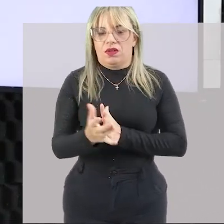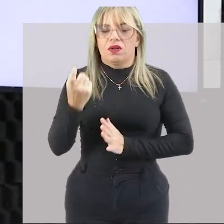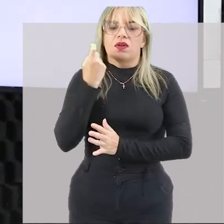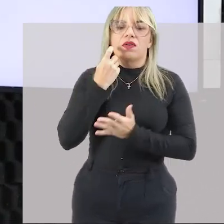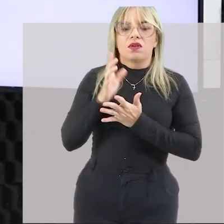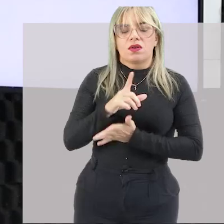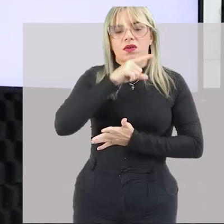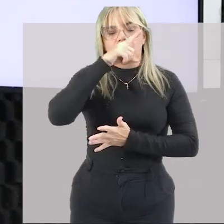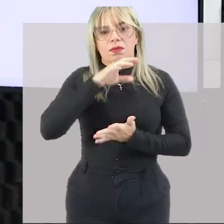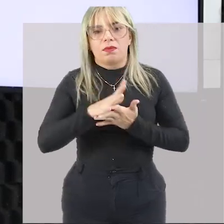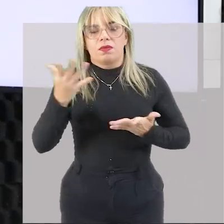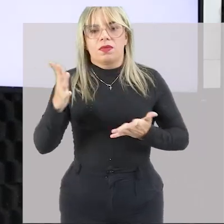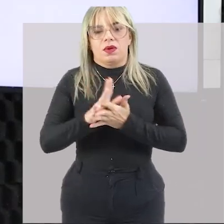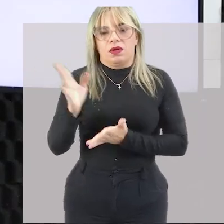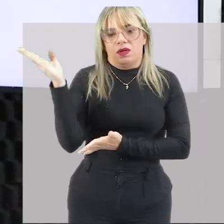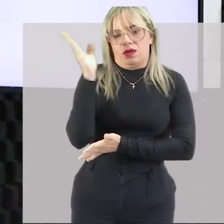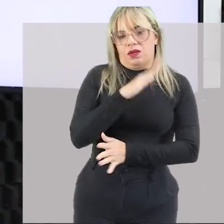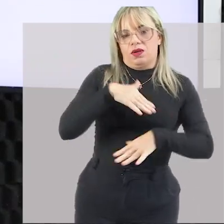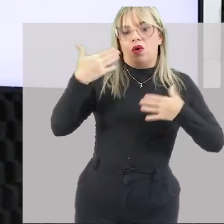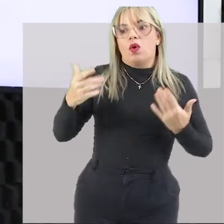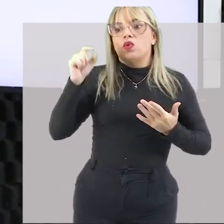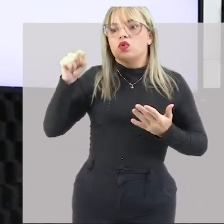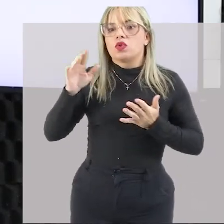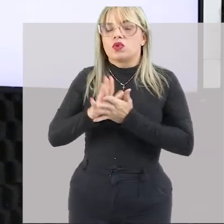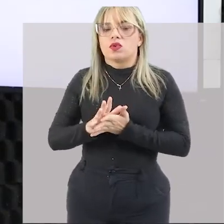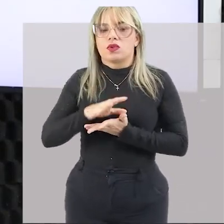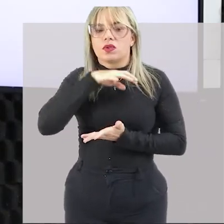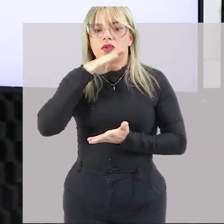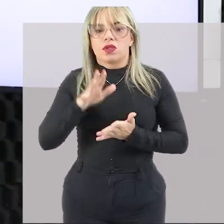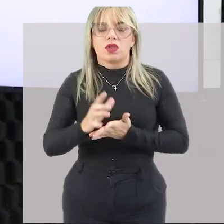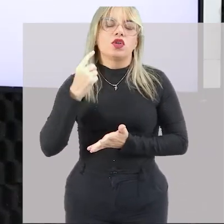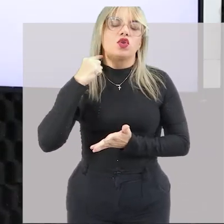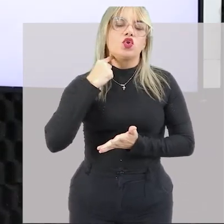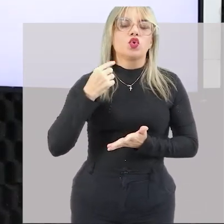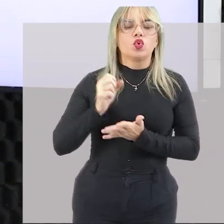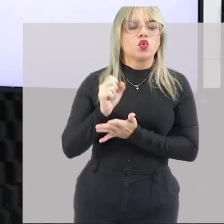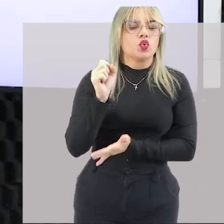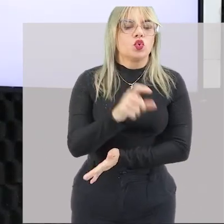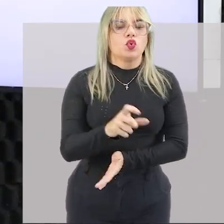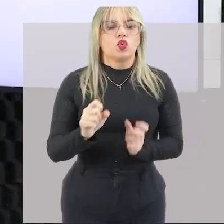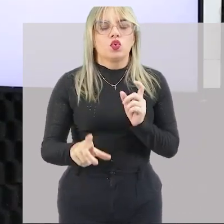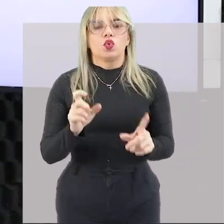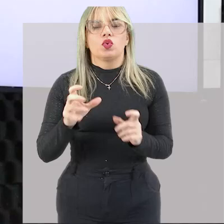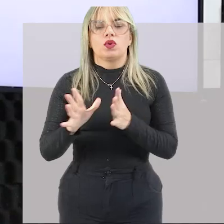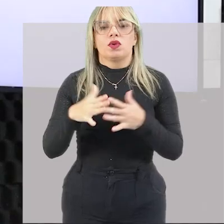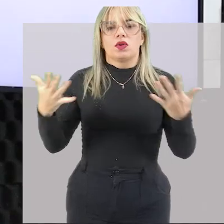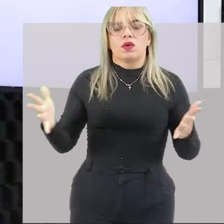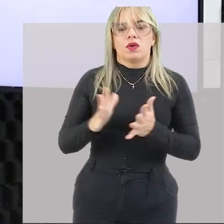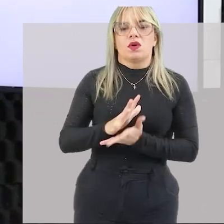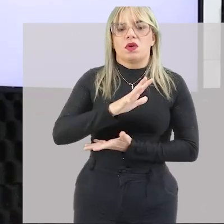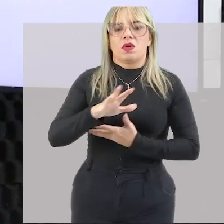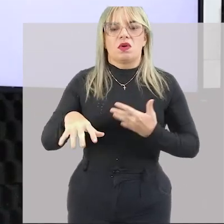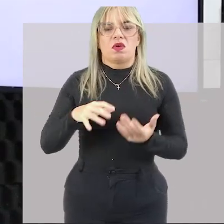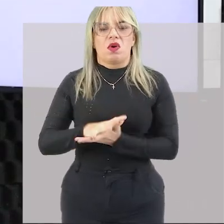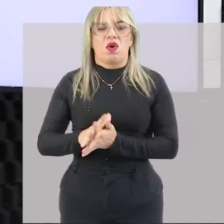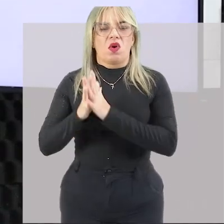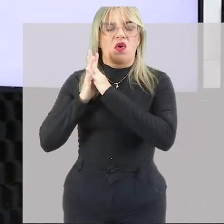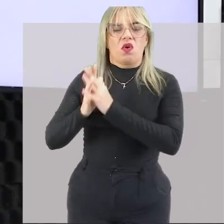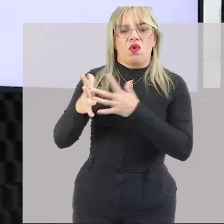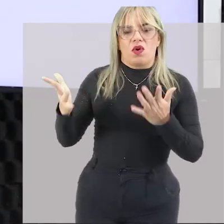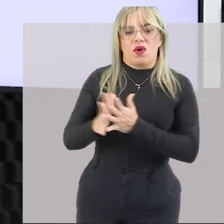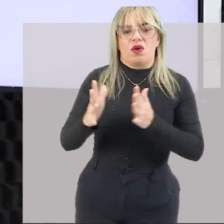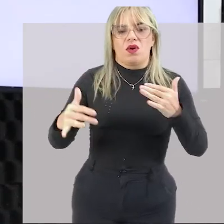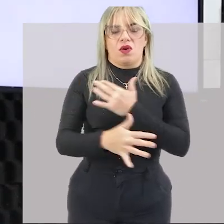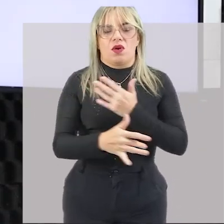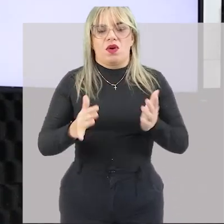urubus. Onde tem urubu, tem o que, gente? Lixo. É um caos urbano atual.